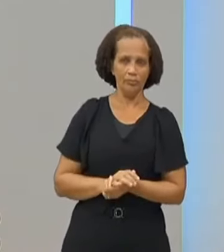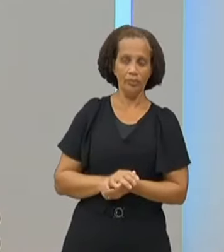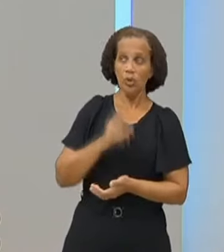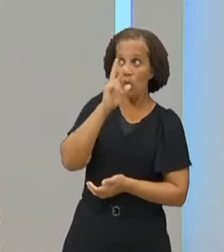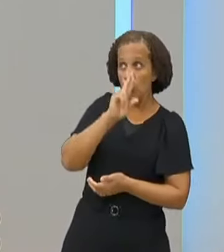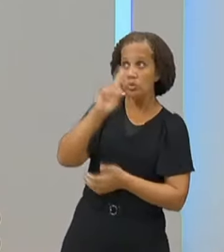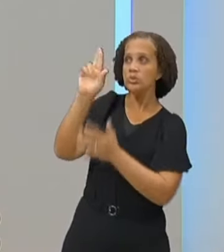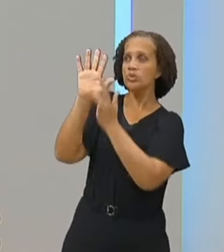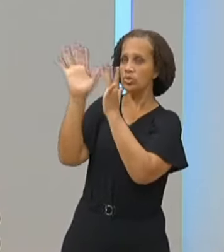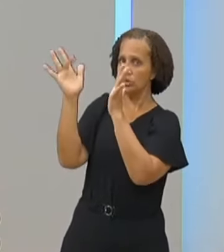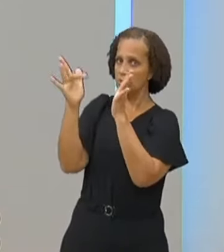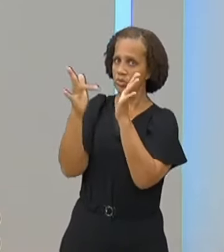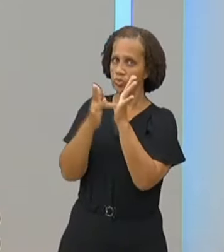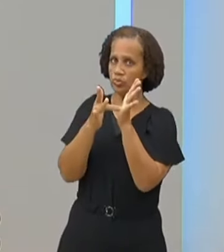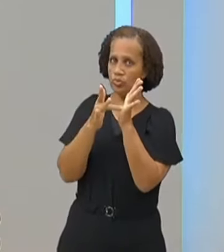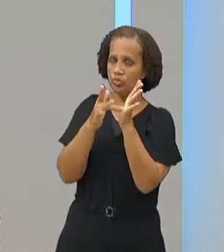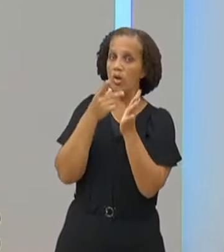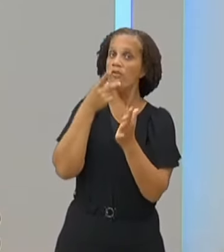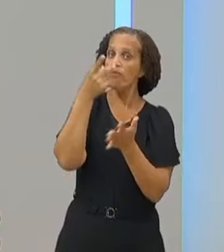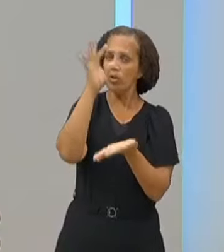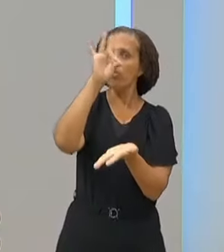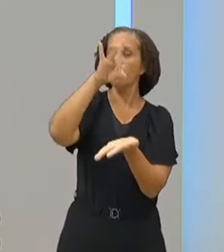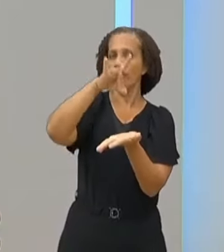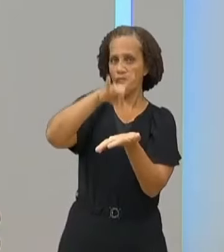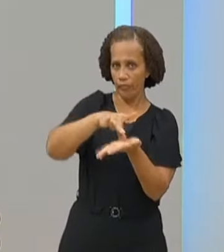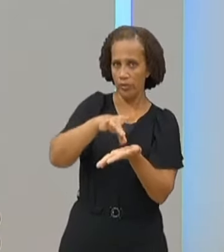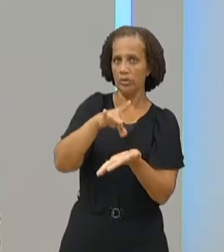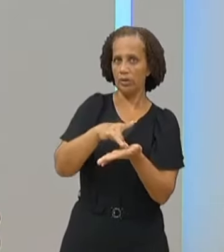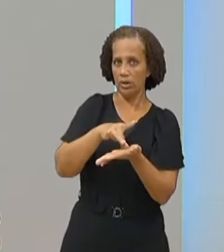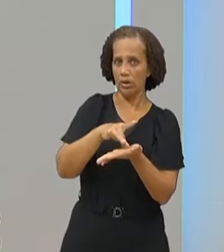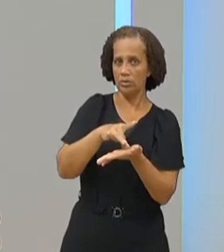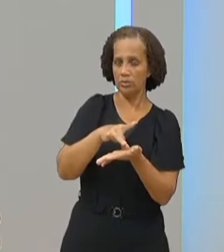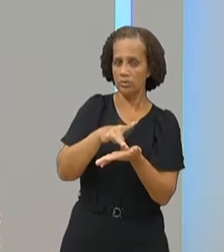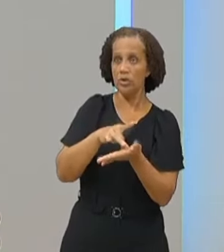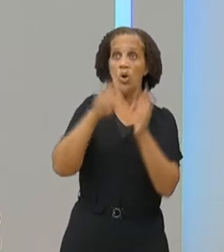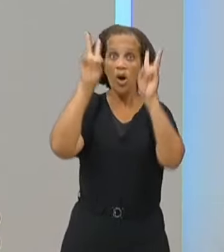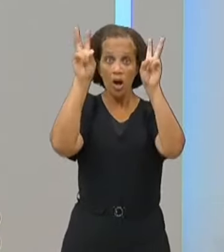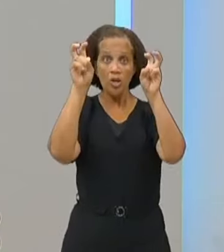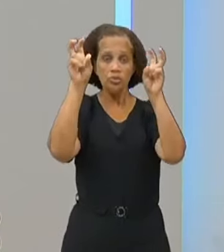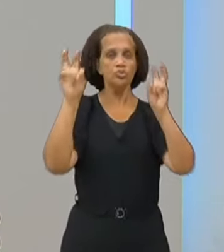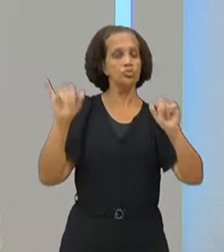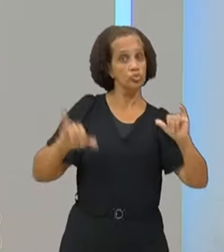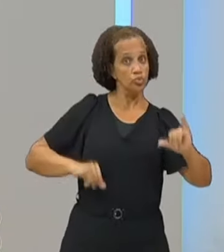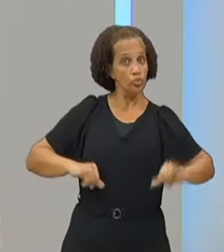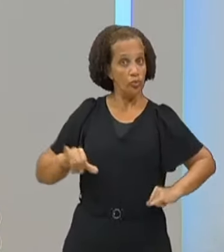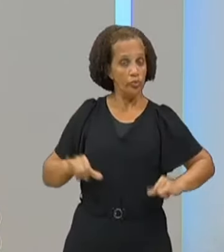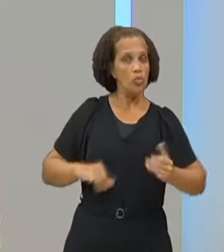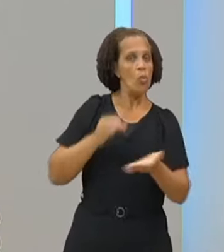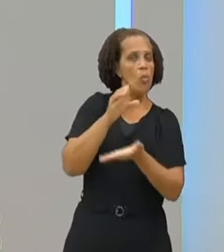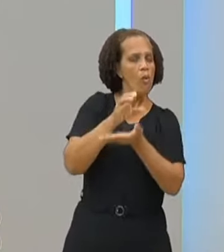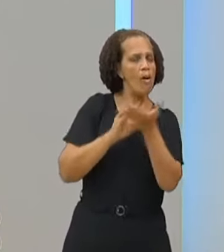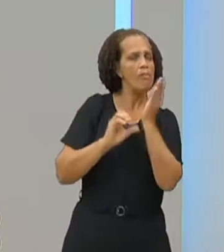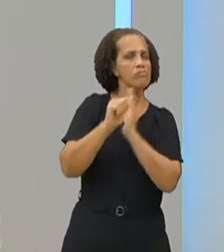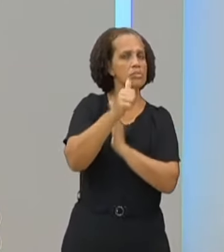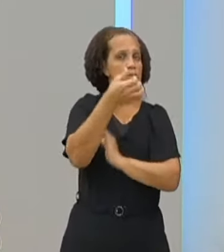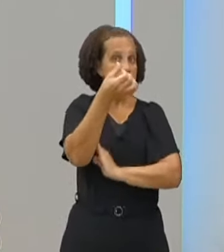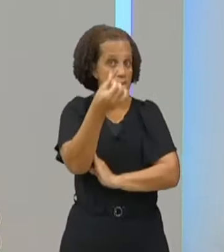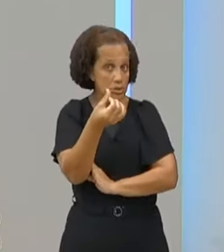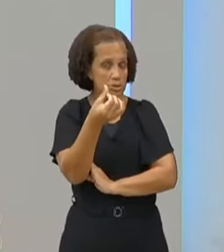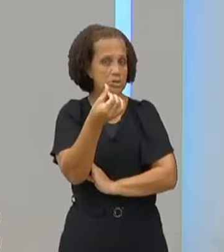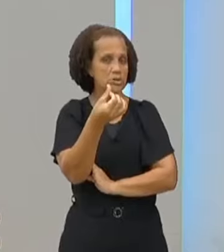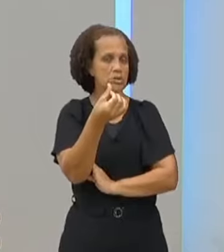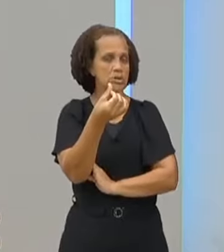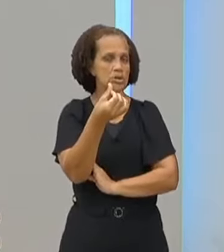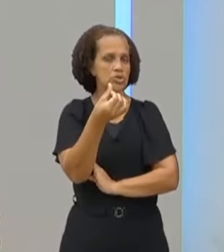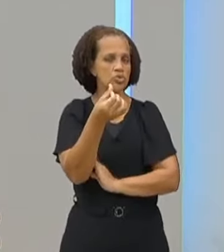nos enganou quanto a isto, quando no capítulo 16 e versículo 33 de